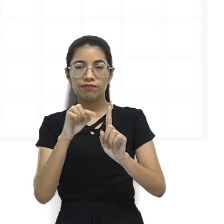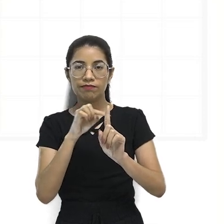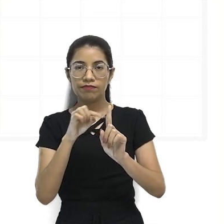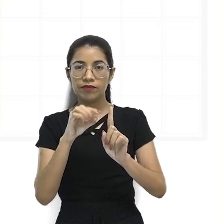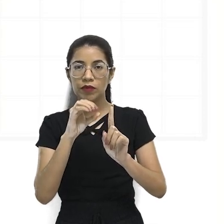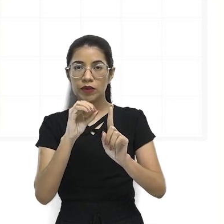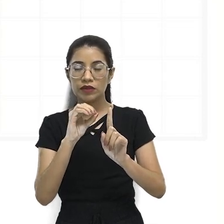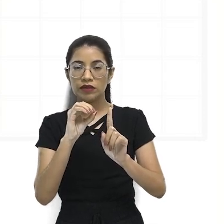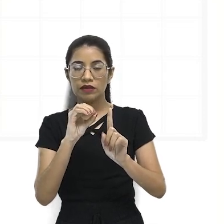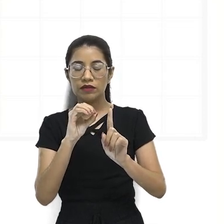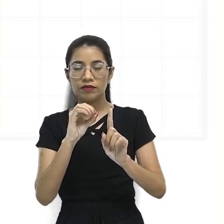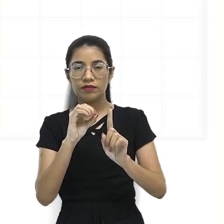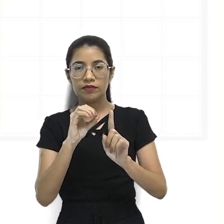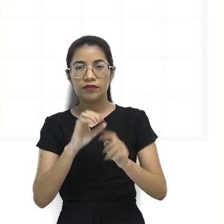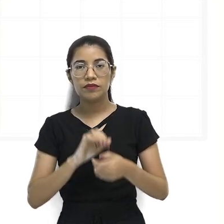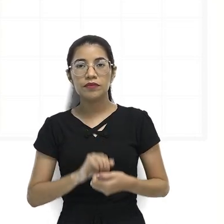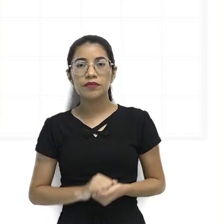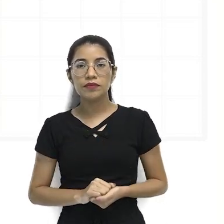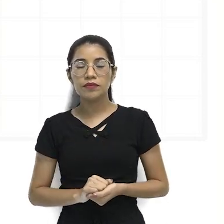0 grau.